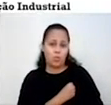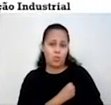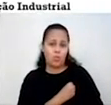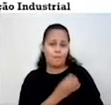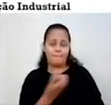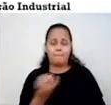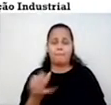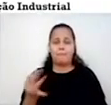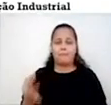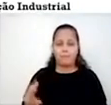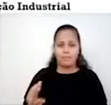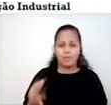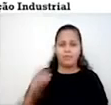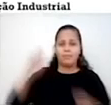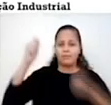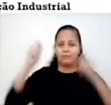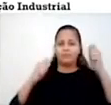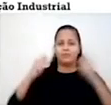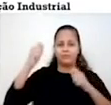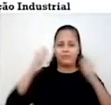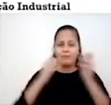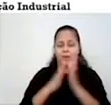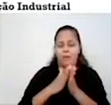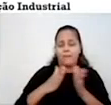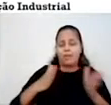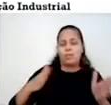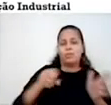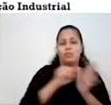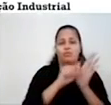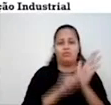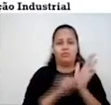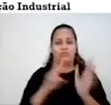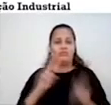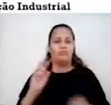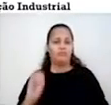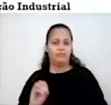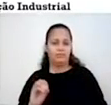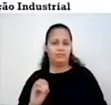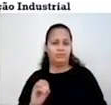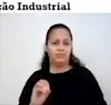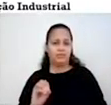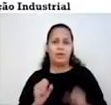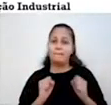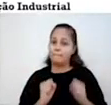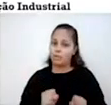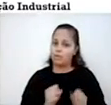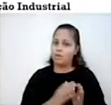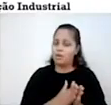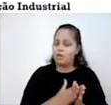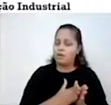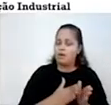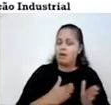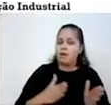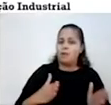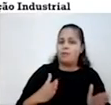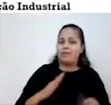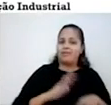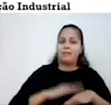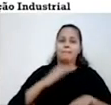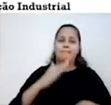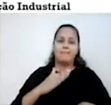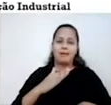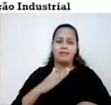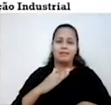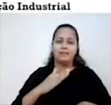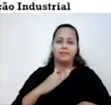aumentou significativamente nas primeiras décadas do século XX. Então, poderia aumentar muito mais,